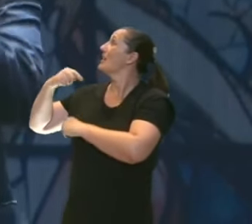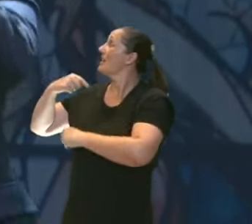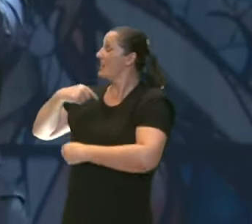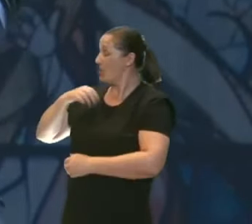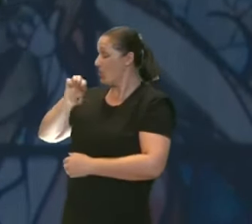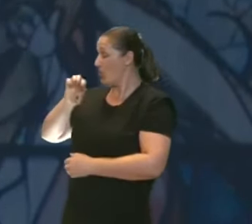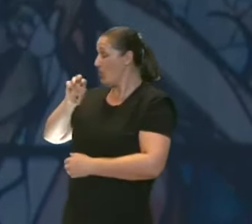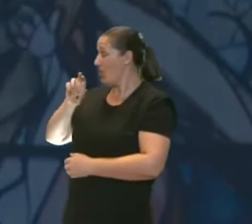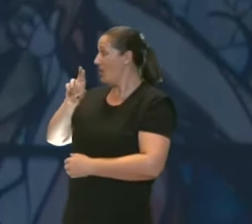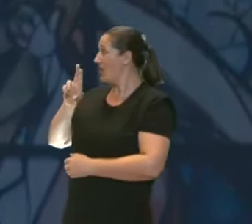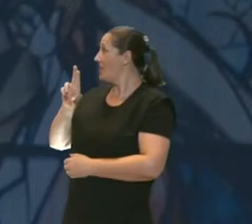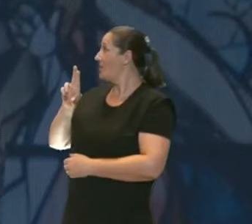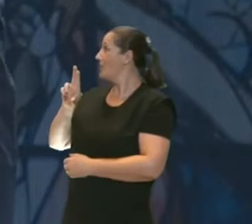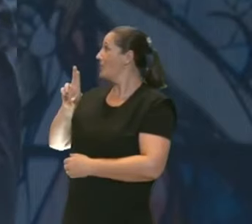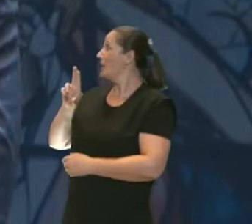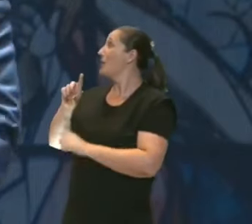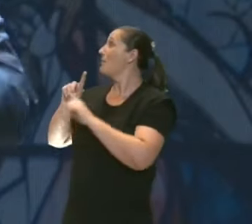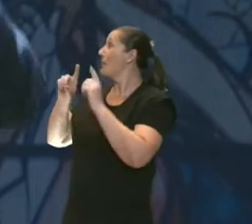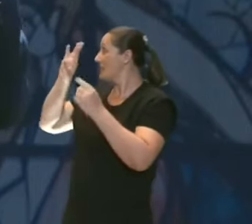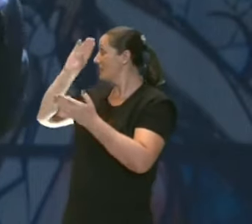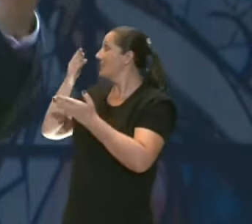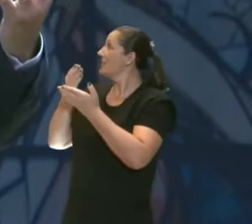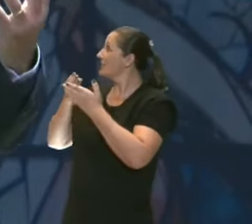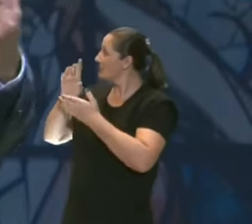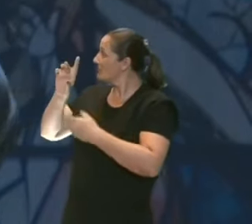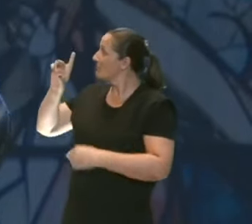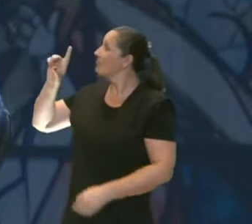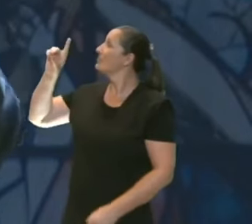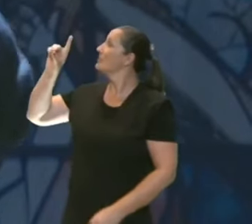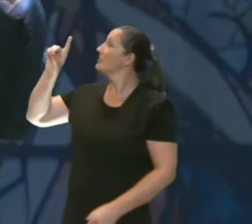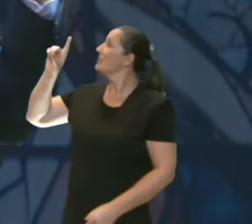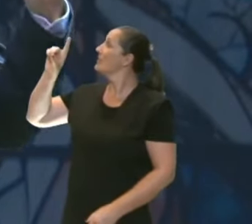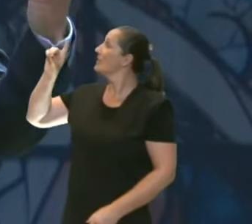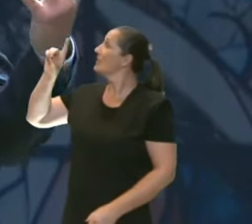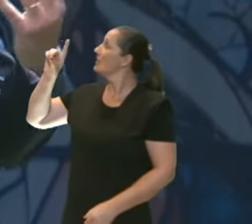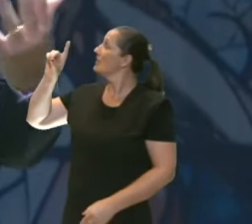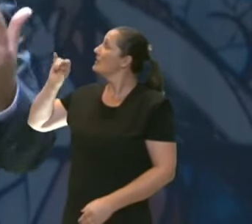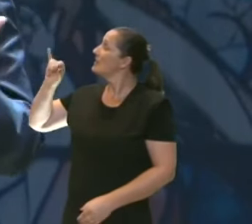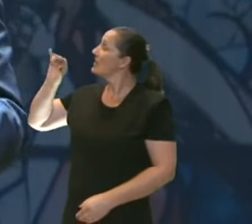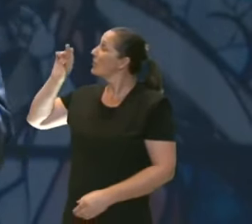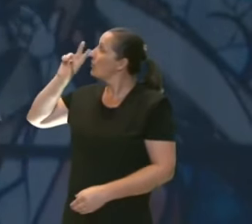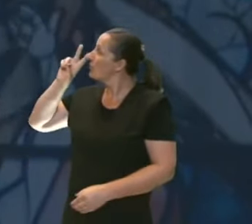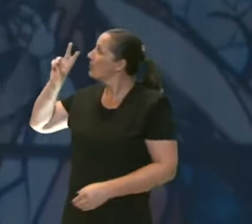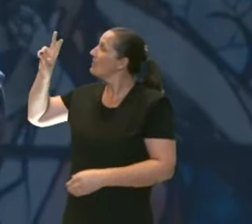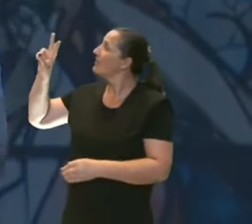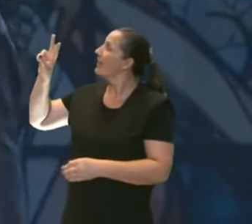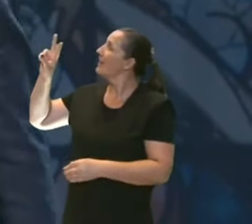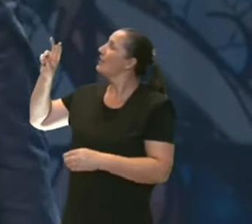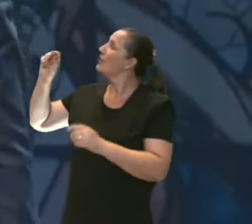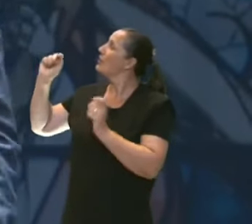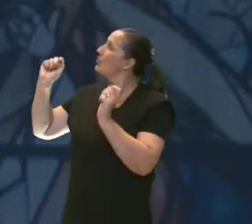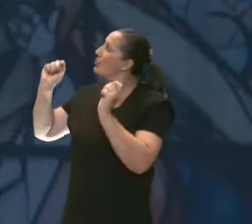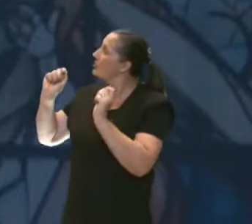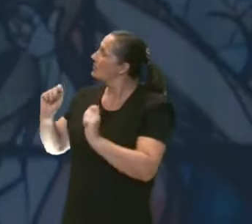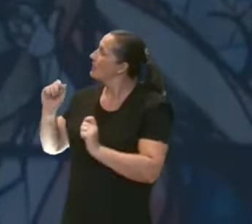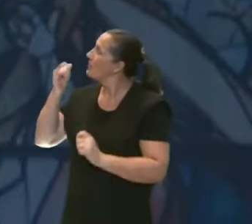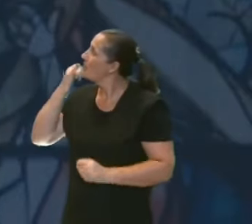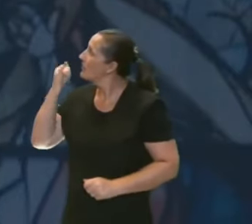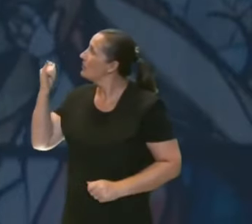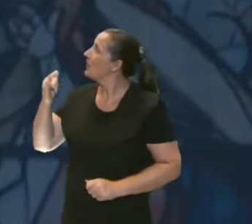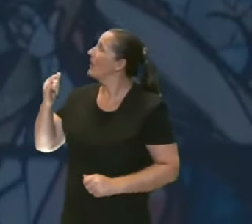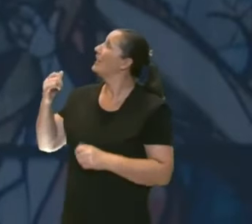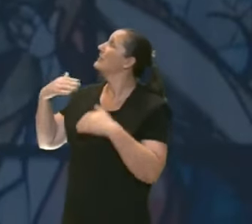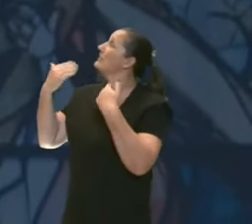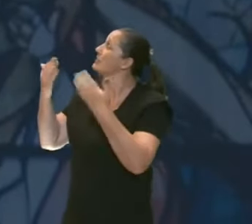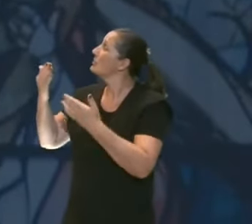creio no teu bom propósito. E se eu olhar para o alto e para aquilo que o Senhor está fazendo, eu vou poder perdoar. Então toca